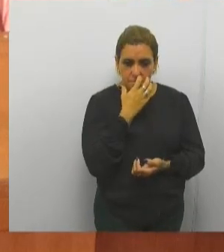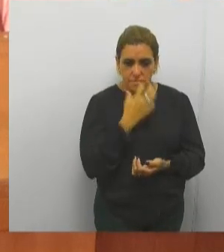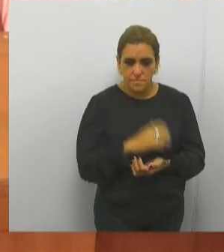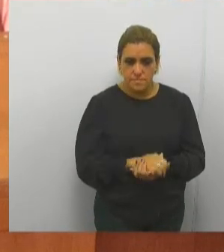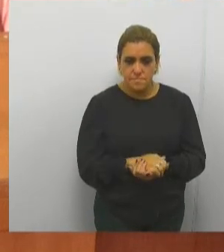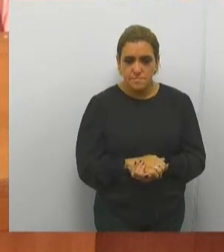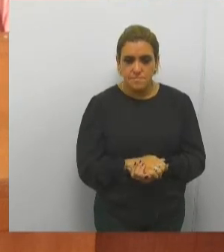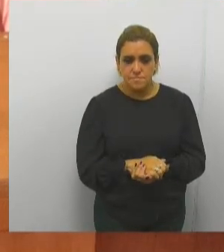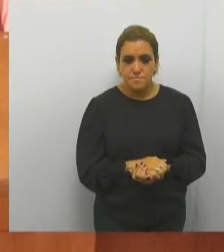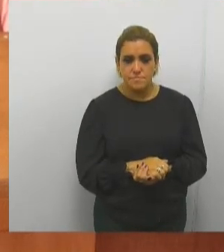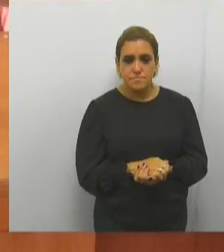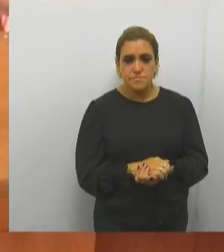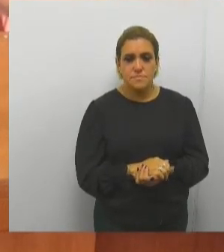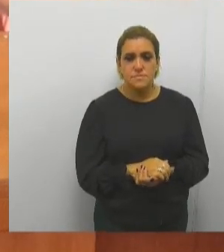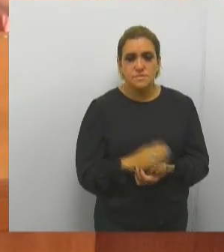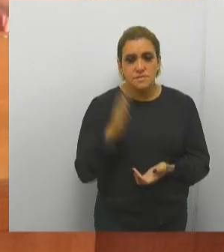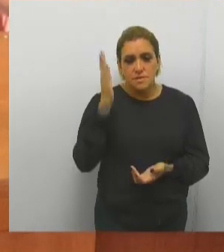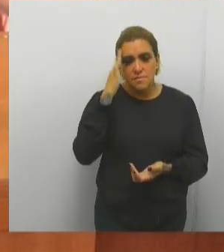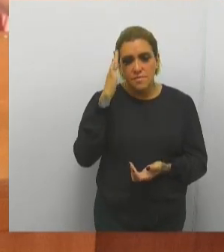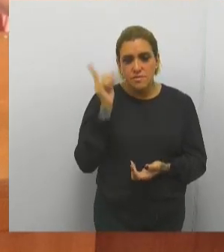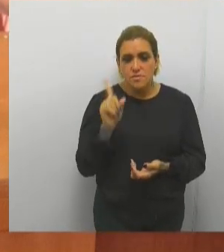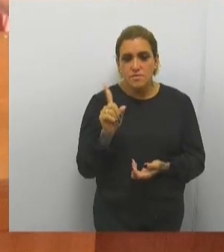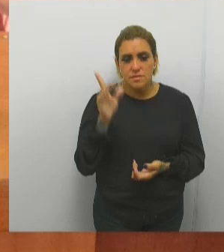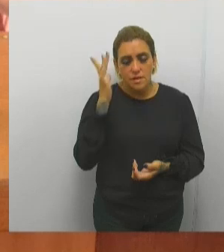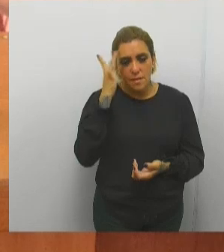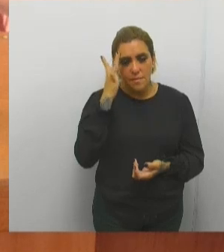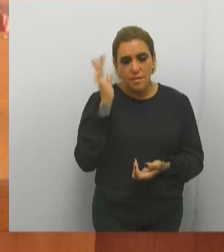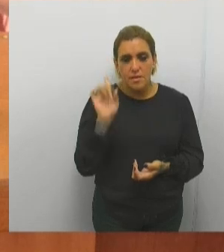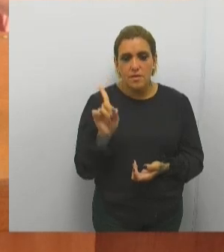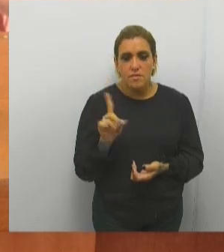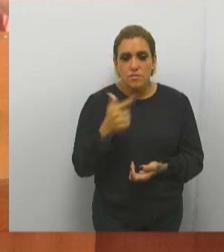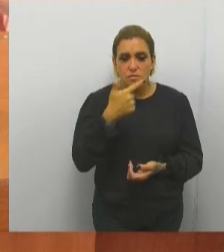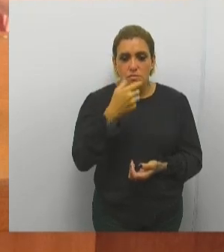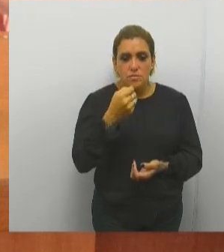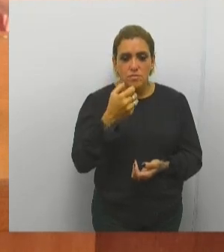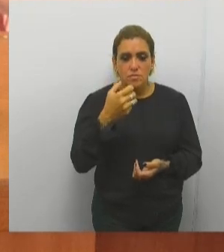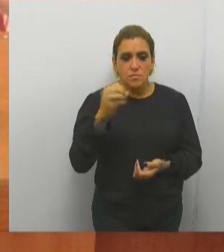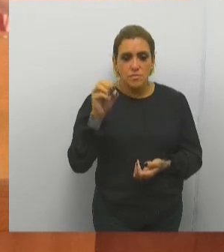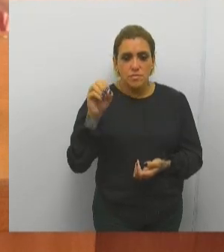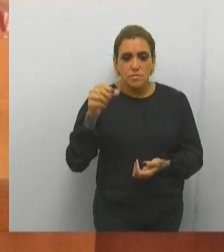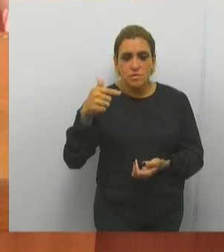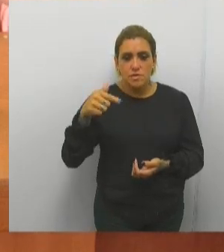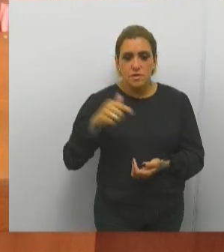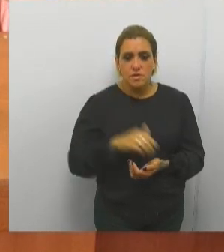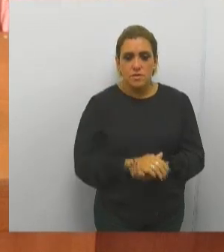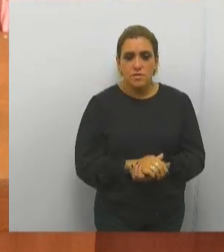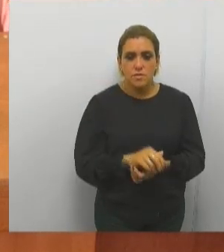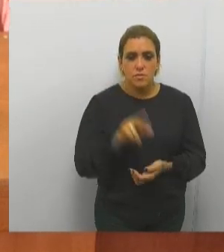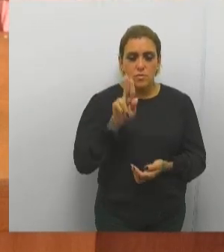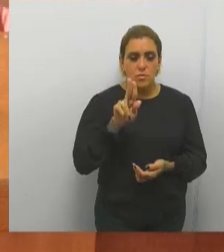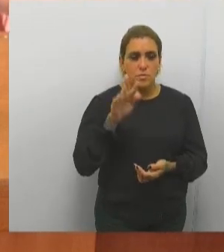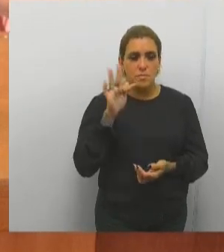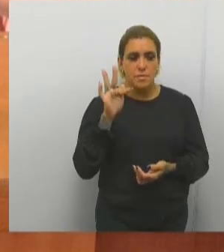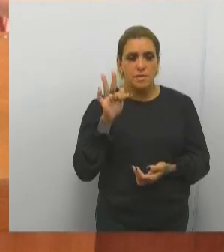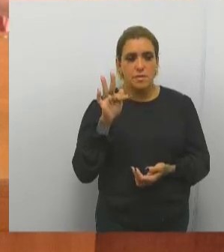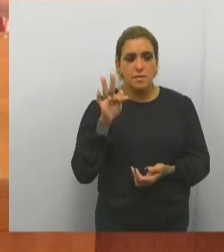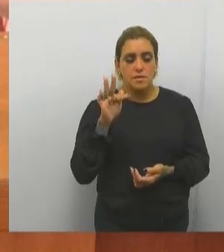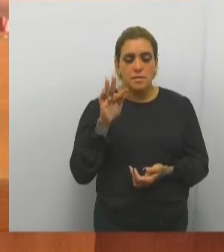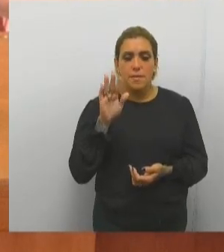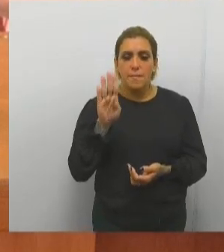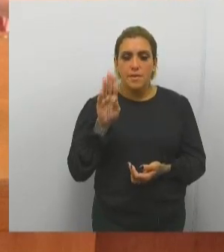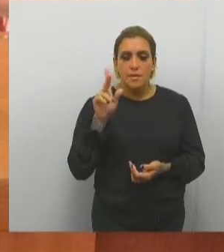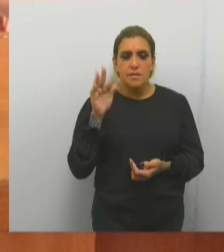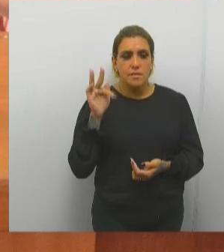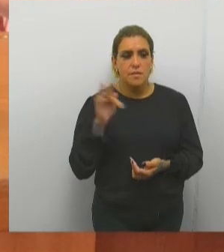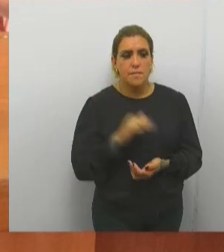sinto lisonjeada em saber, eu confesso que eu não sabia que desde 2007 vocês tinham aqui a UBT, né? E